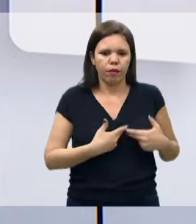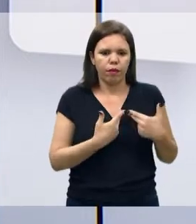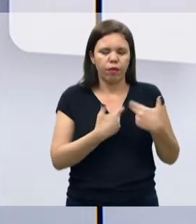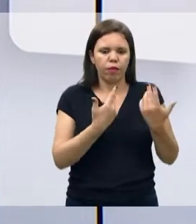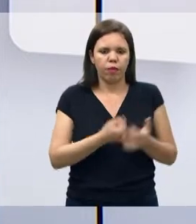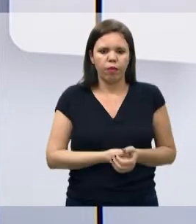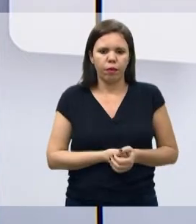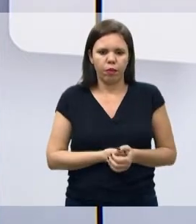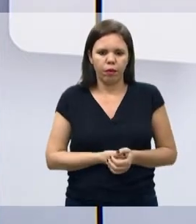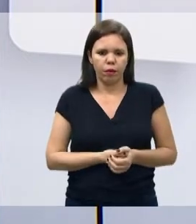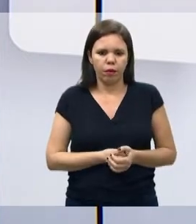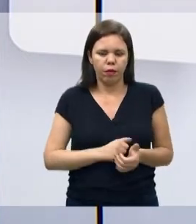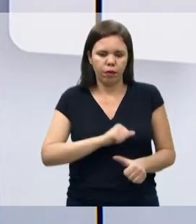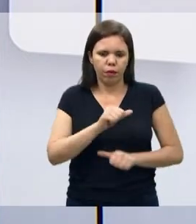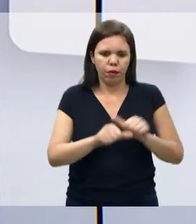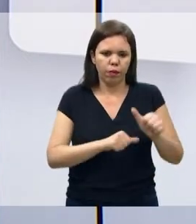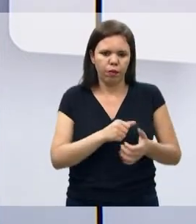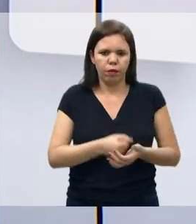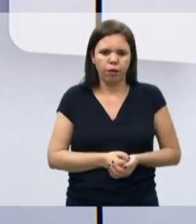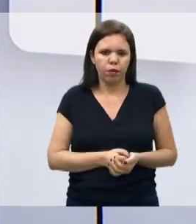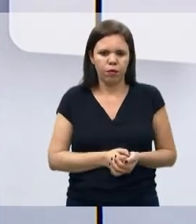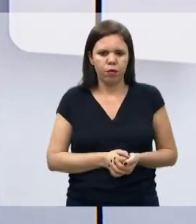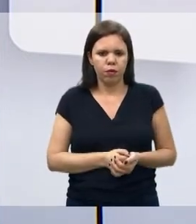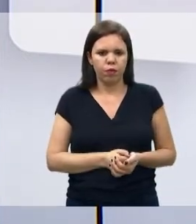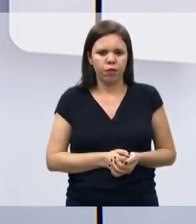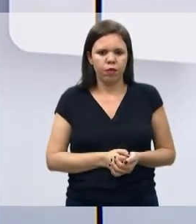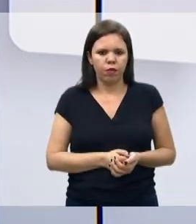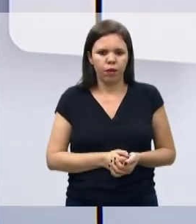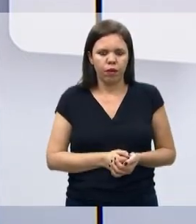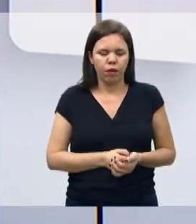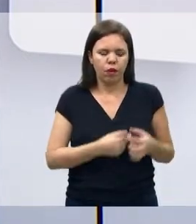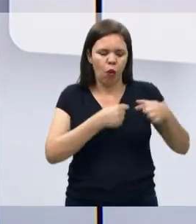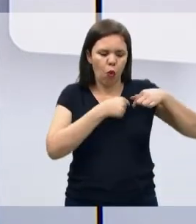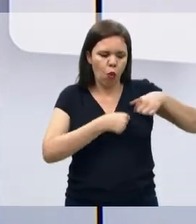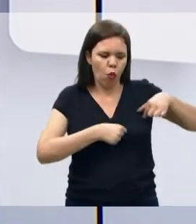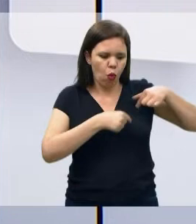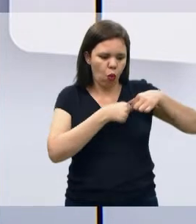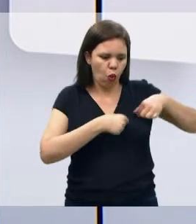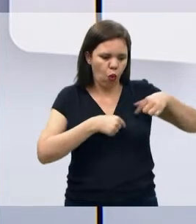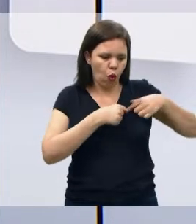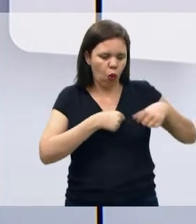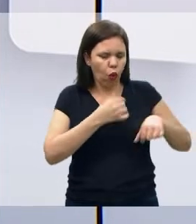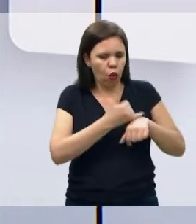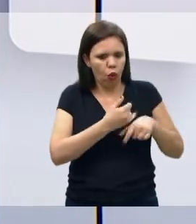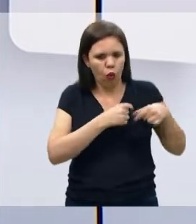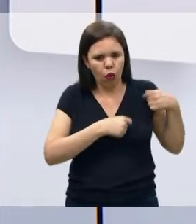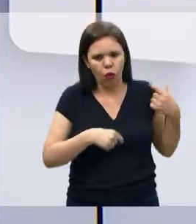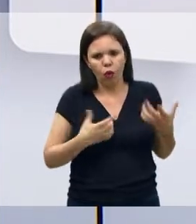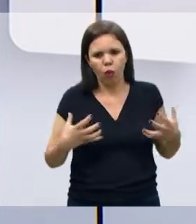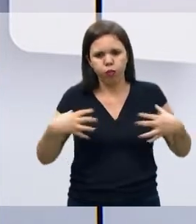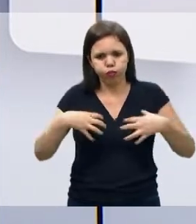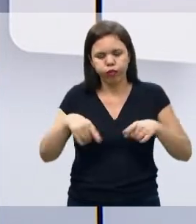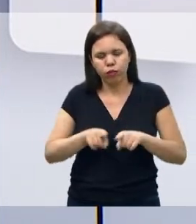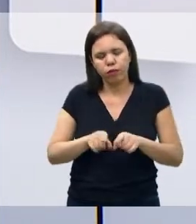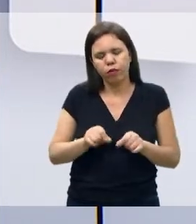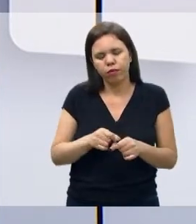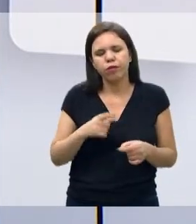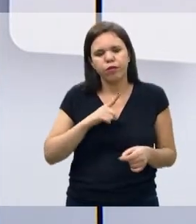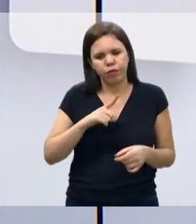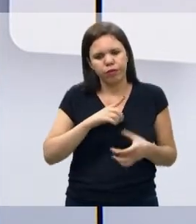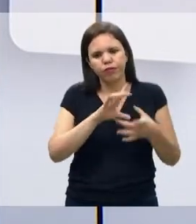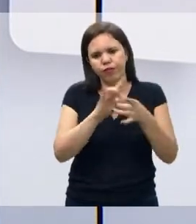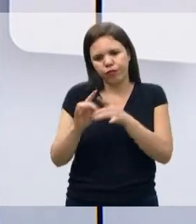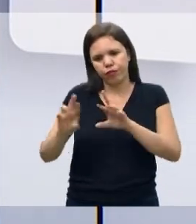cirurgias para troca das coronárias, então safena e mamária, enfim, hoje nós temos um